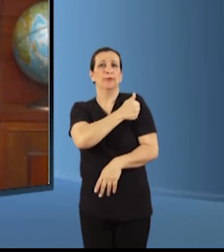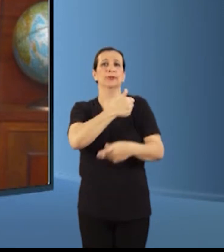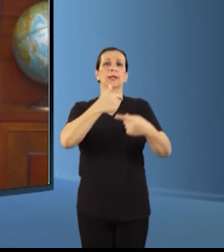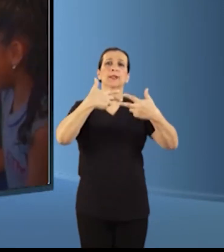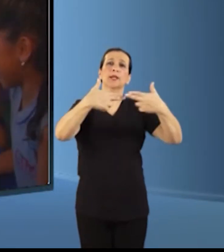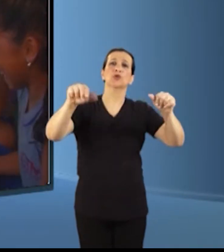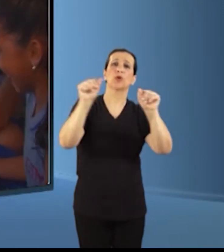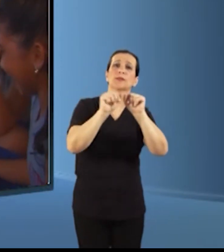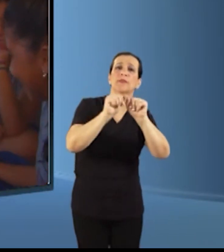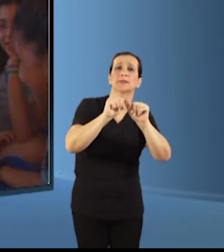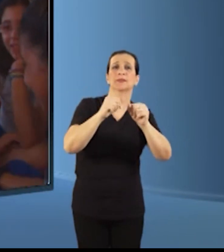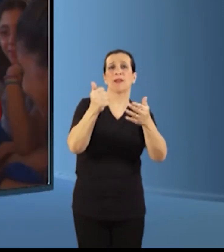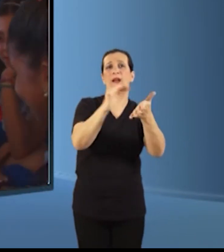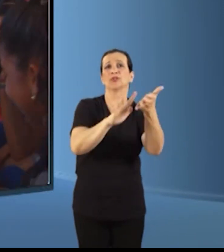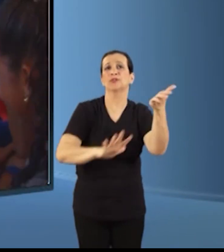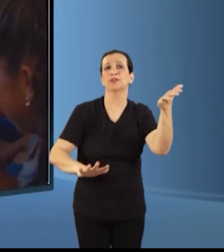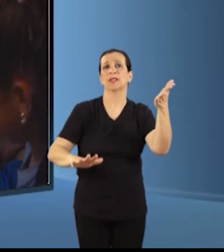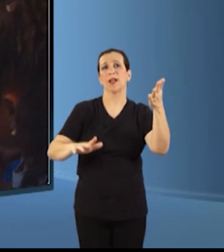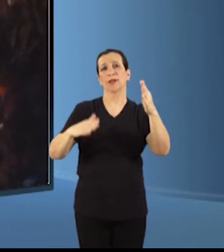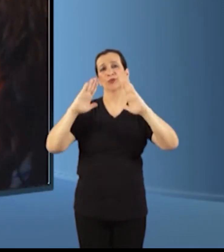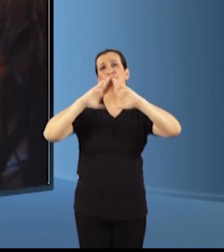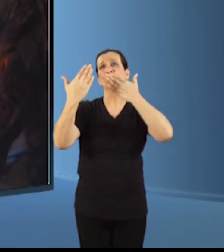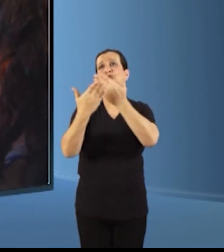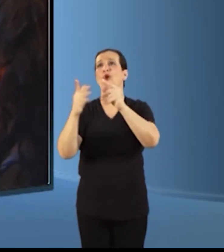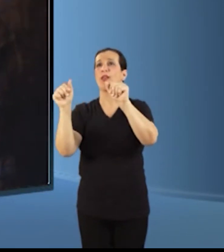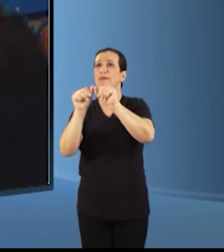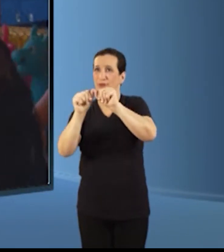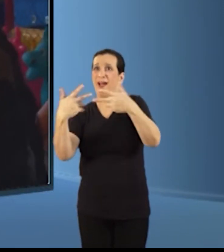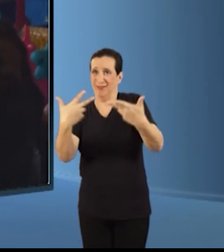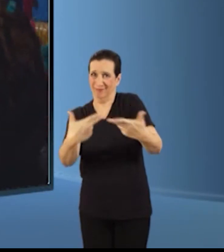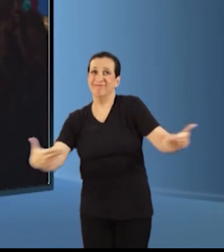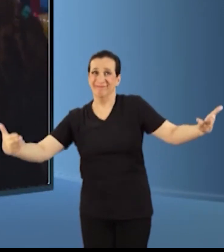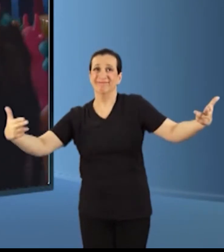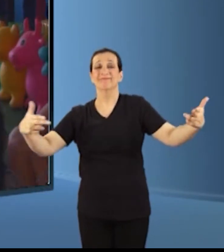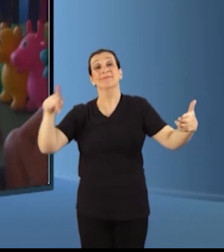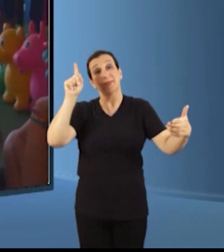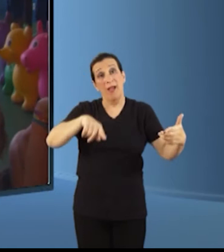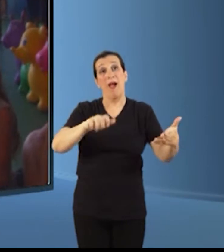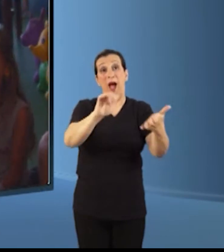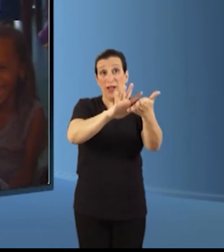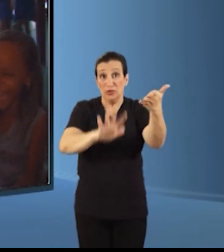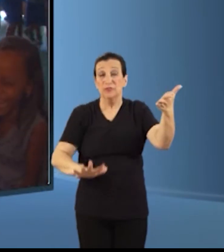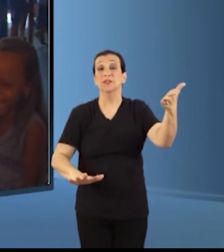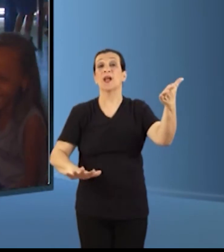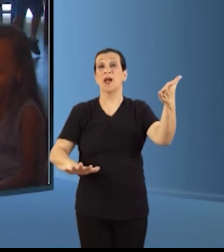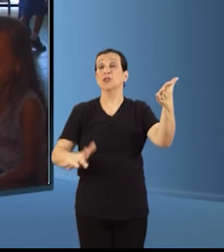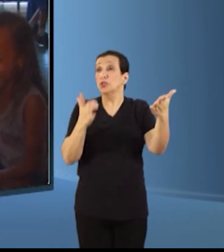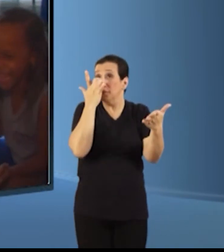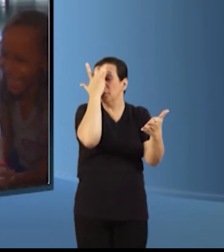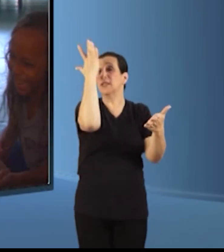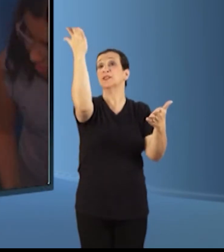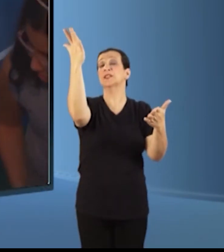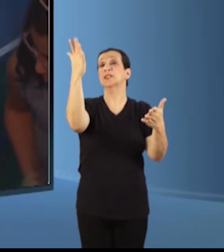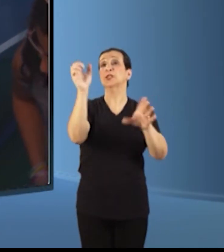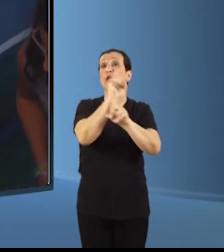da aluna nas atividades, né, que são desenvolvidas pelo colégio, né? E atividades essas